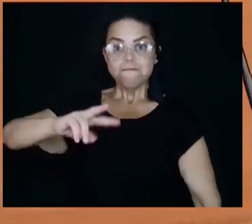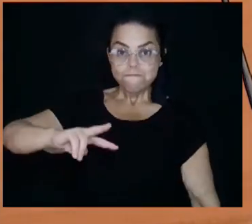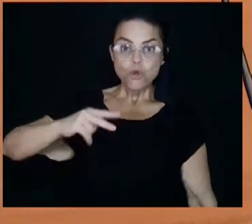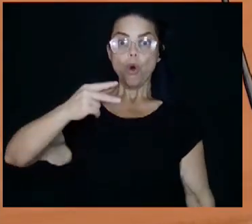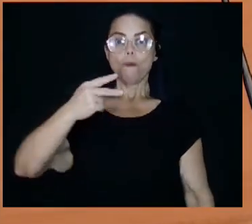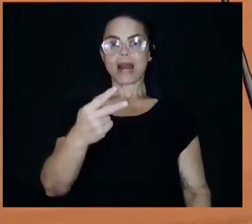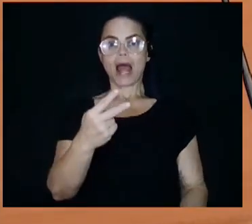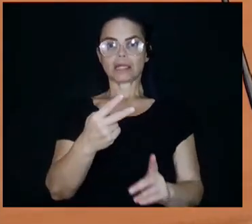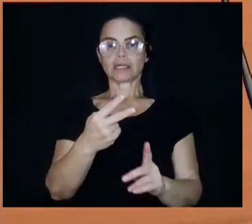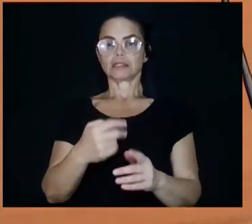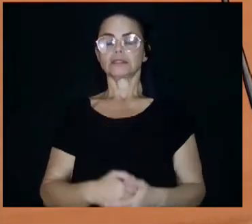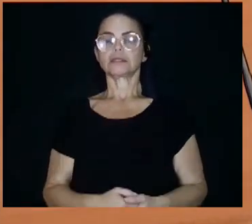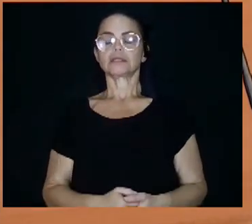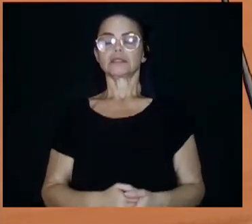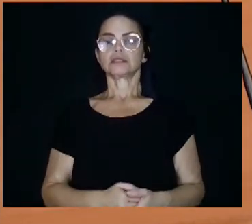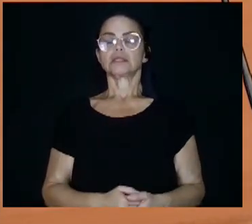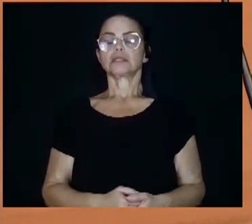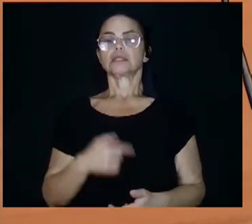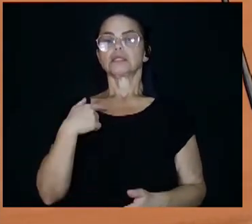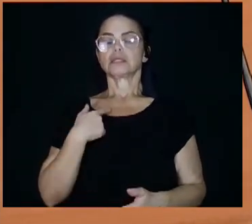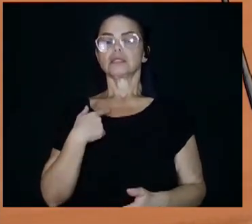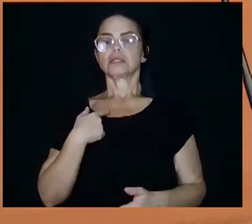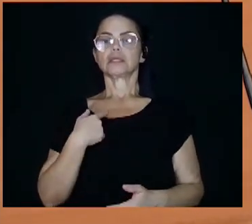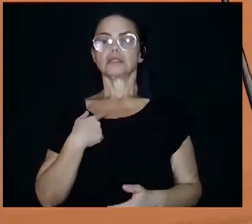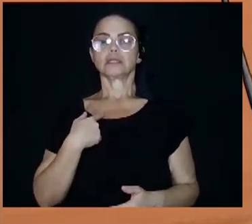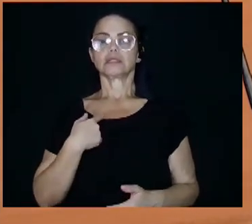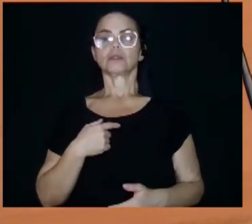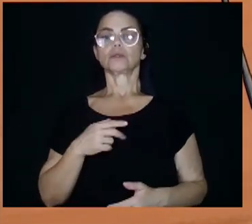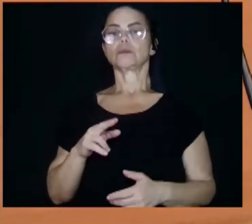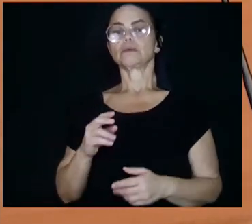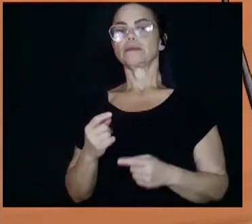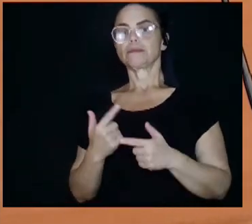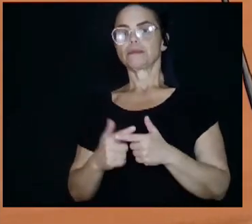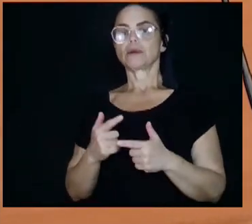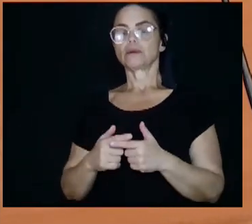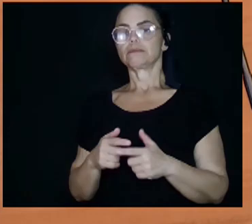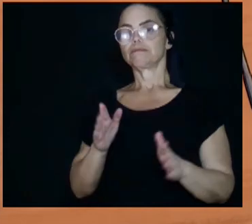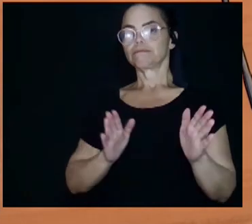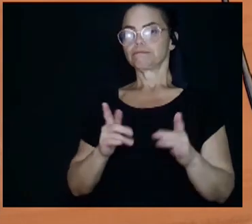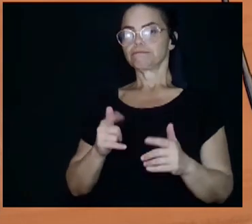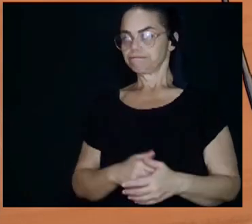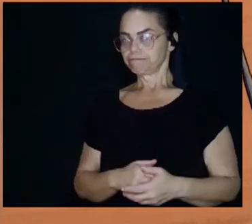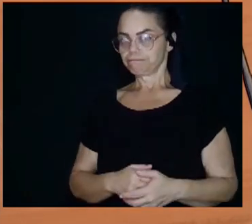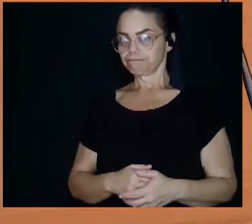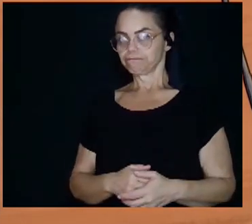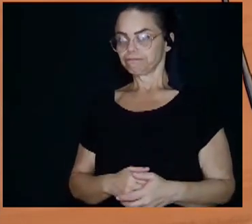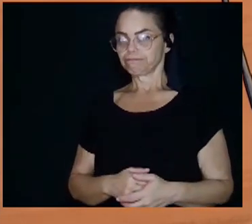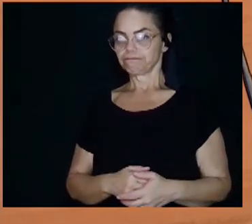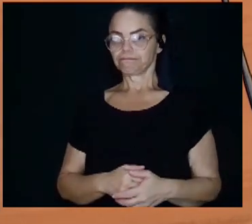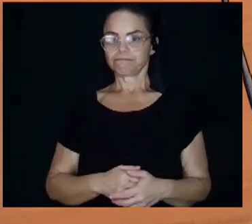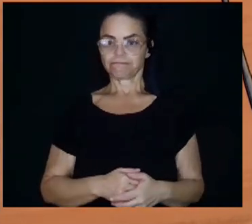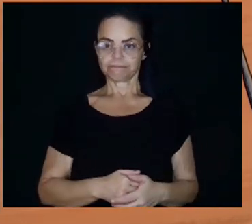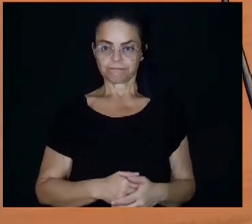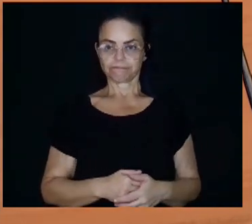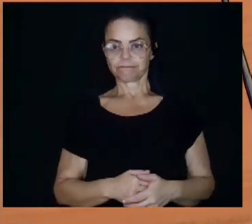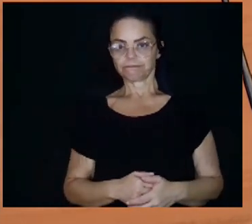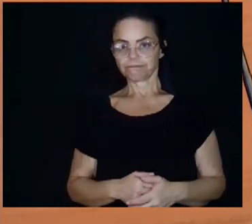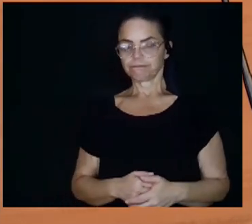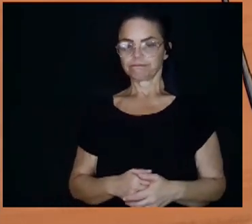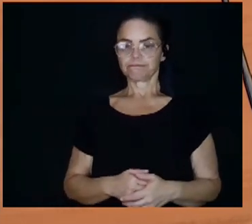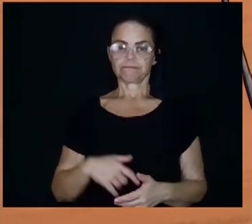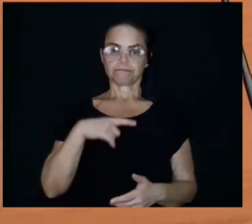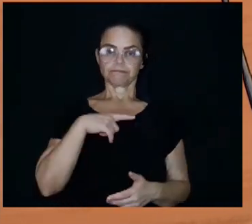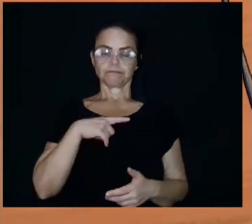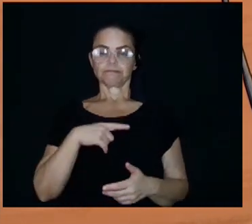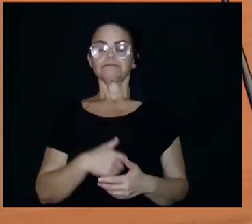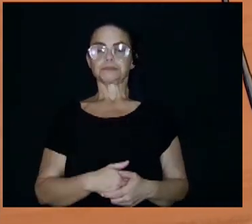sem pensar se ela vai ou não persistir. Porque o momento é o momento. Se ela vai ter a remissão,